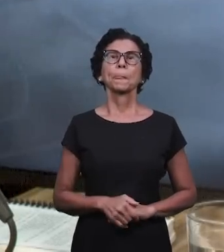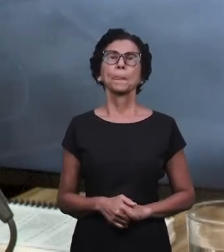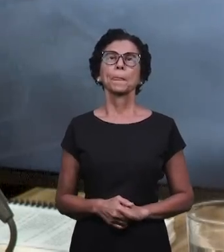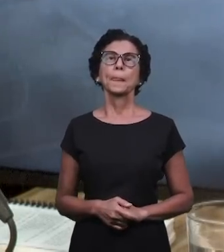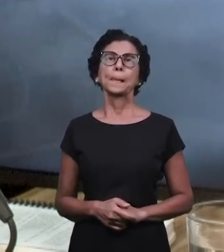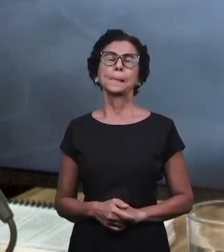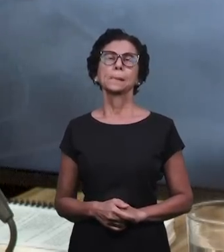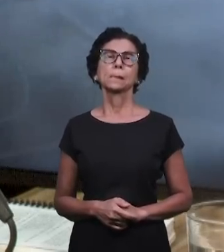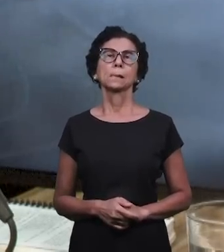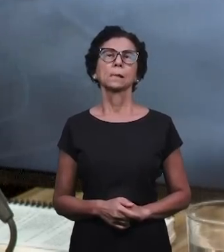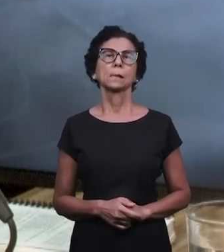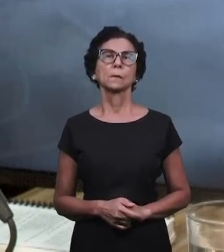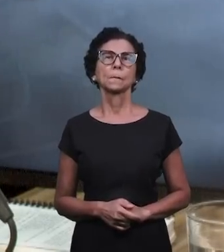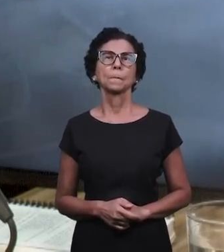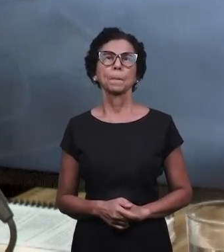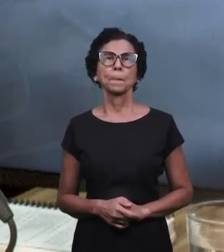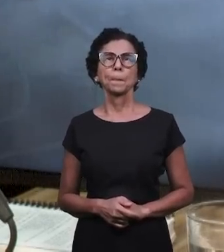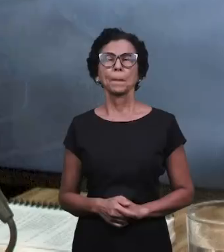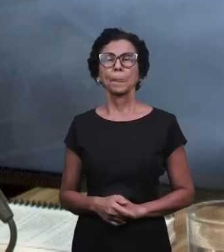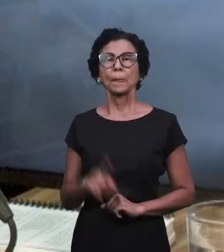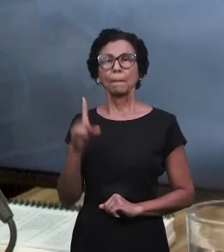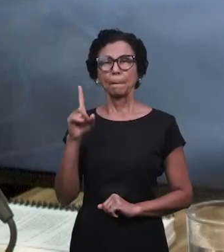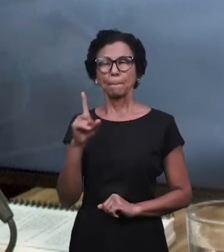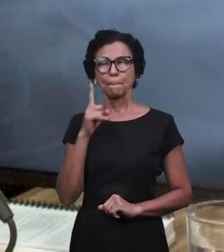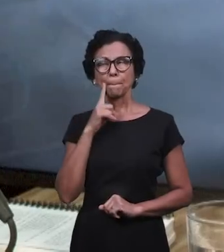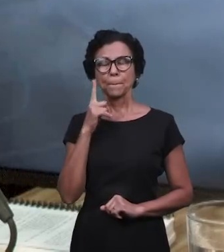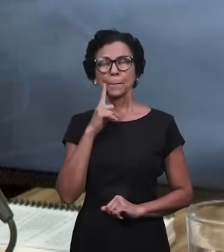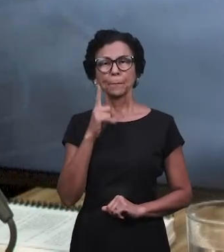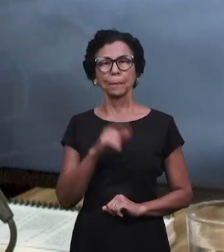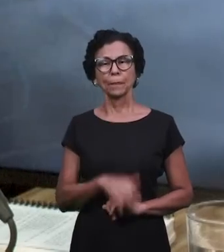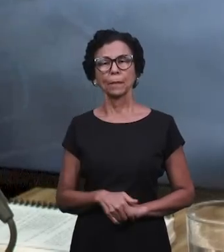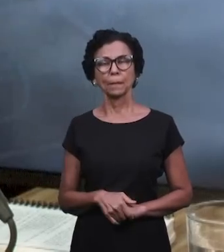alguns elementos que eu acho que a gente pode falar um pouquinho sobre eles.